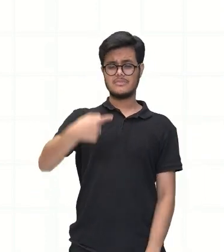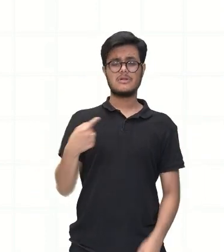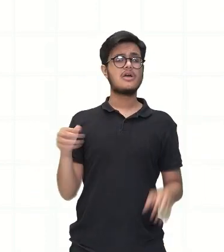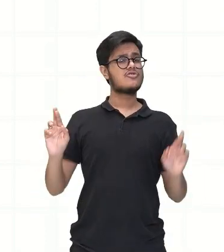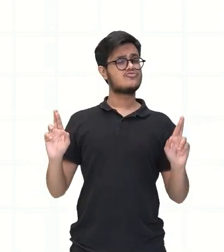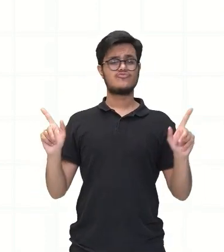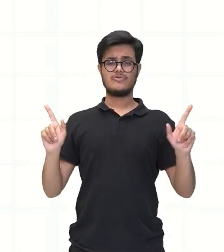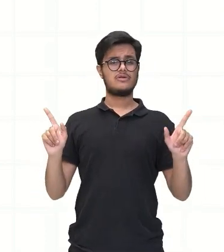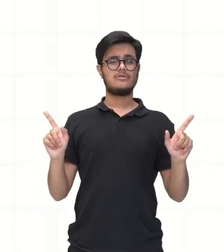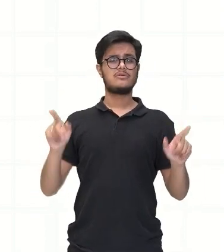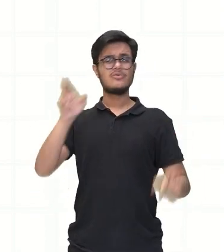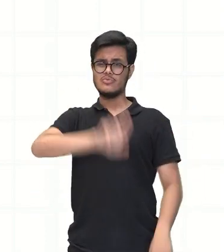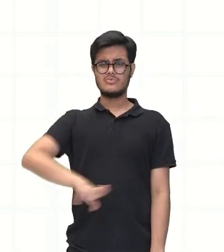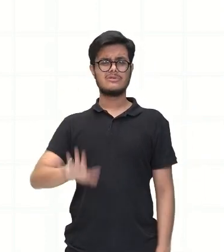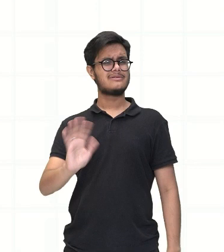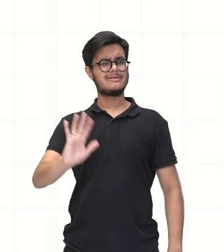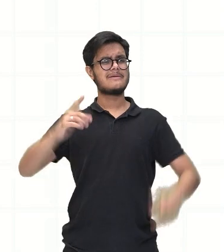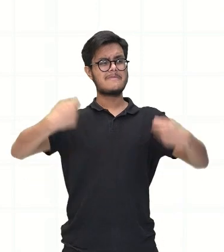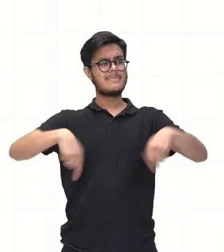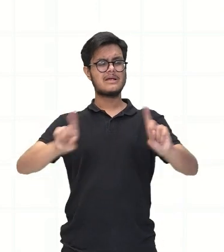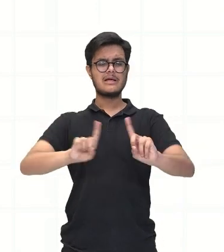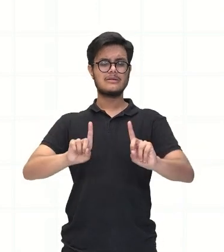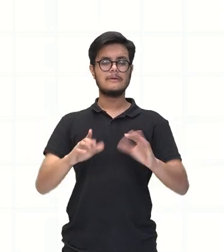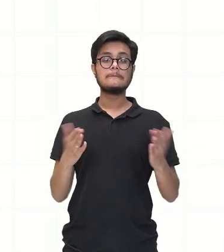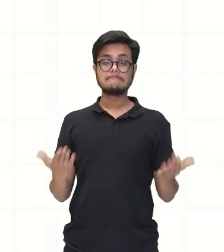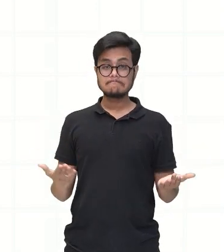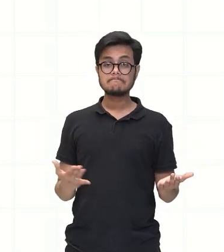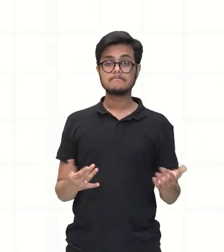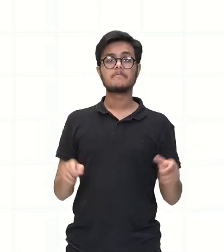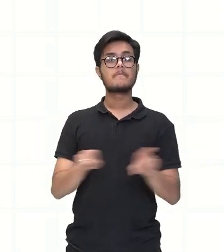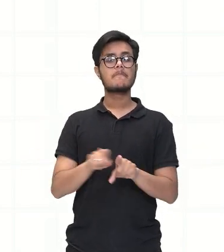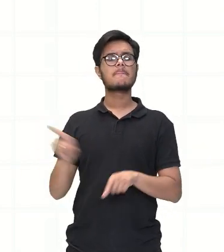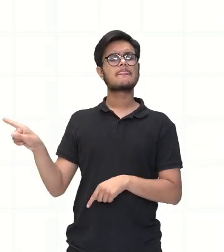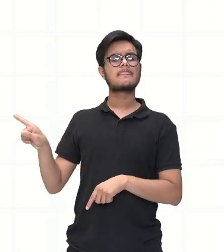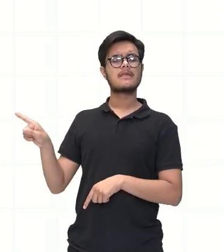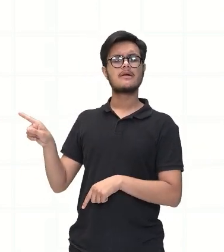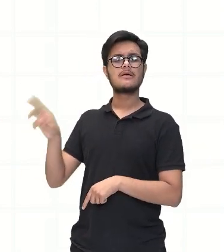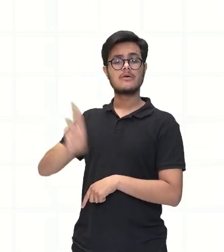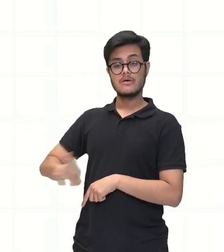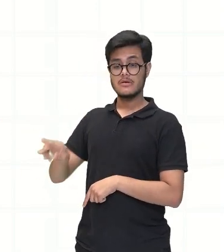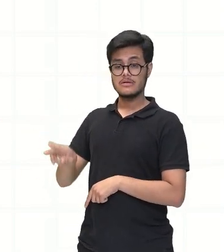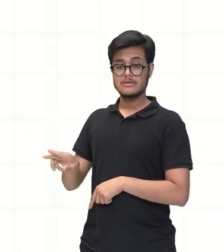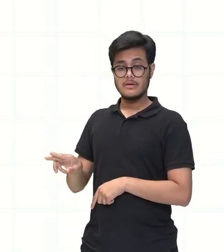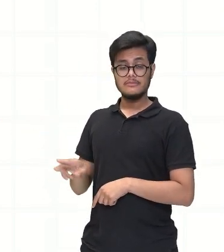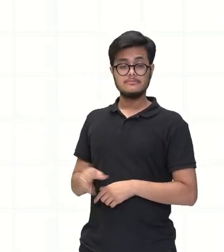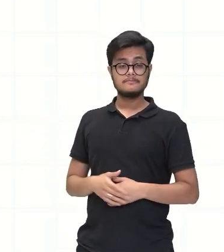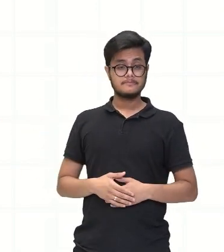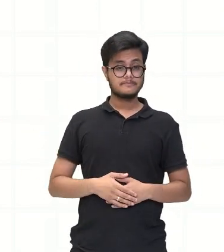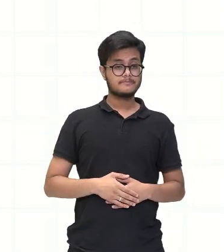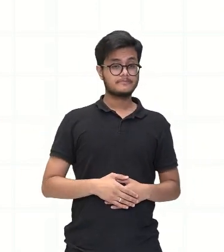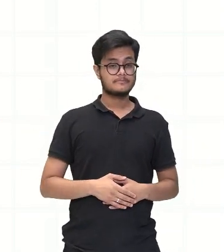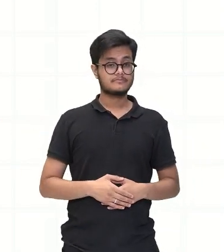as vogais, não vão ser iguais. Antialérgico,